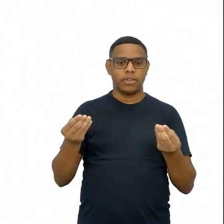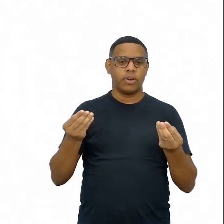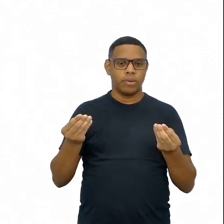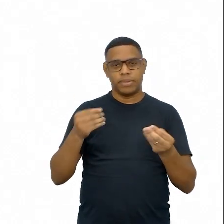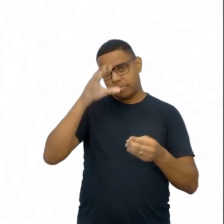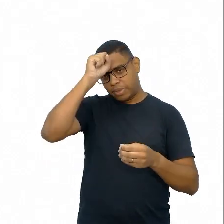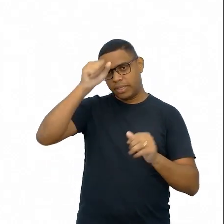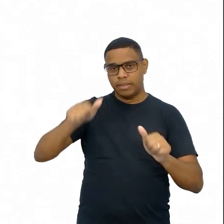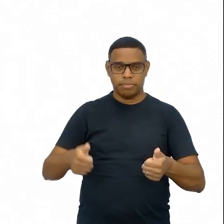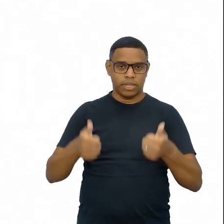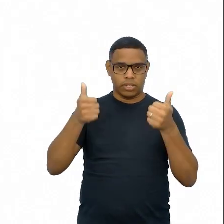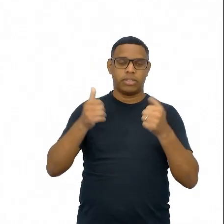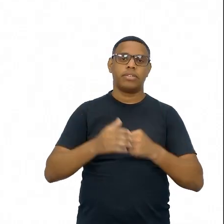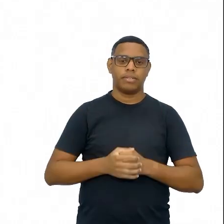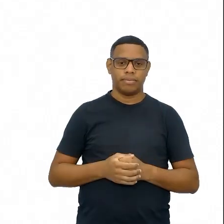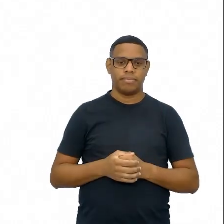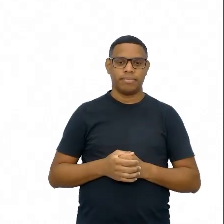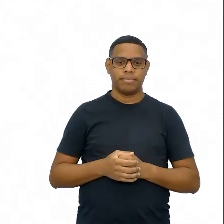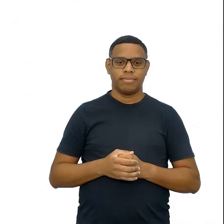seguindo.